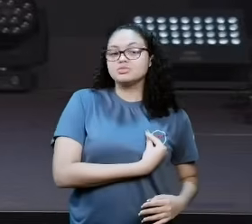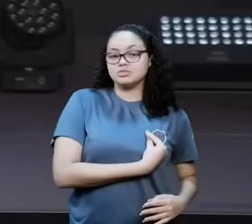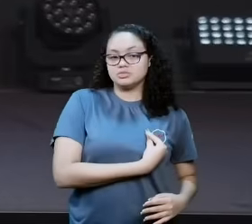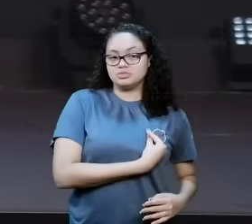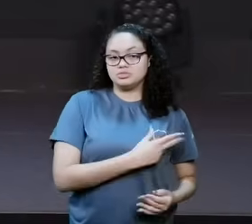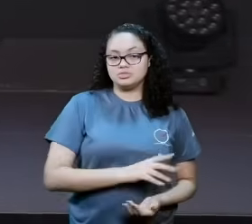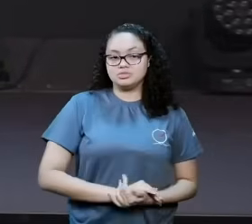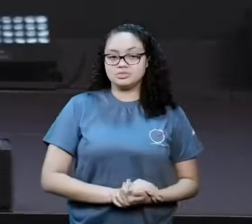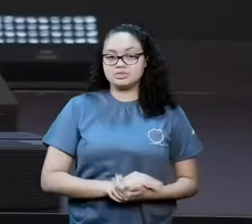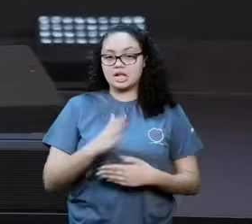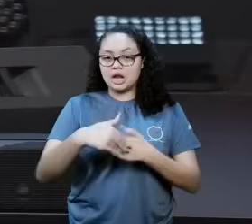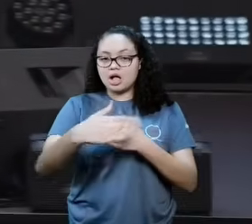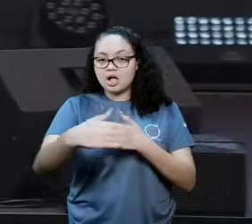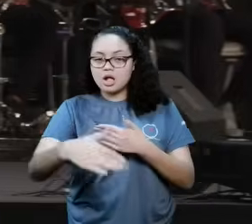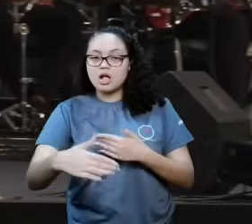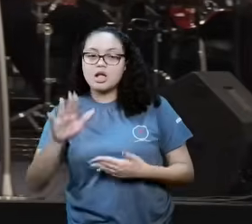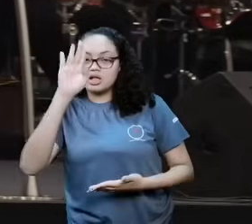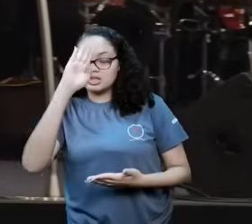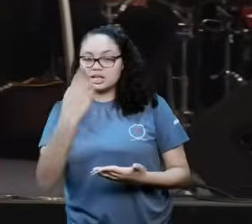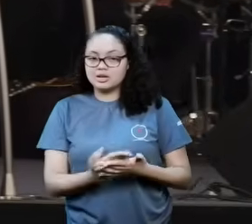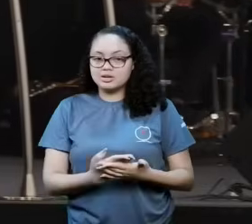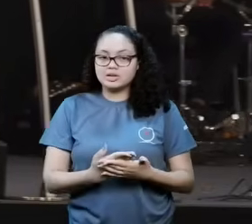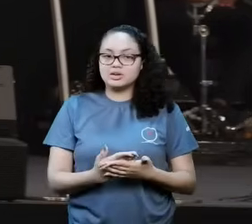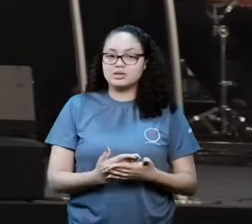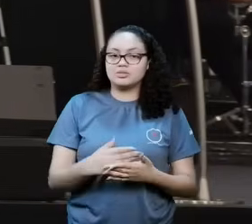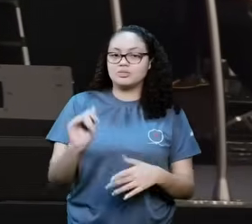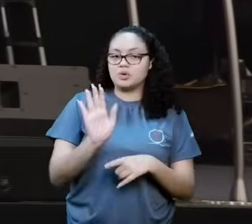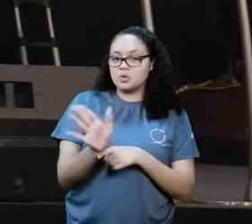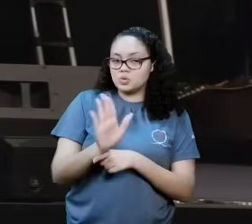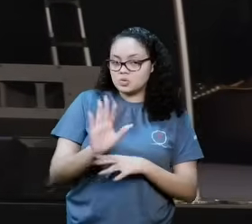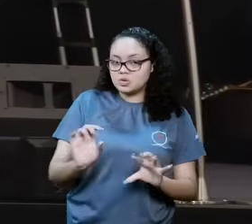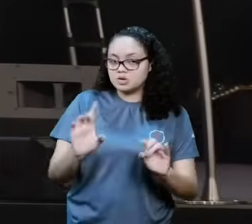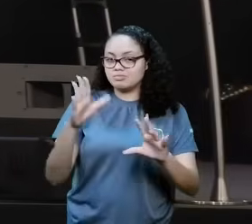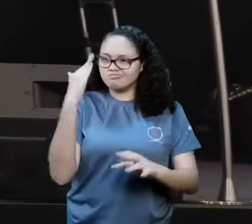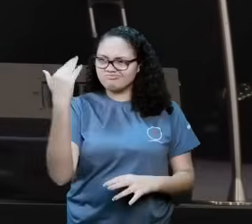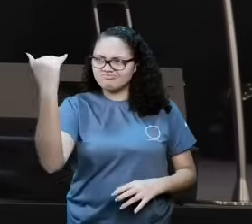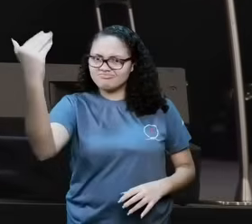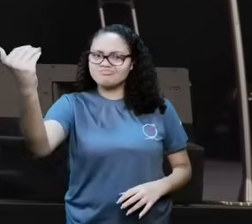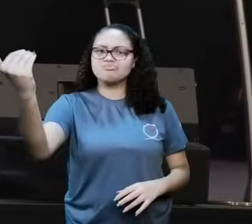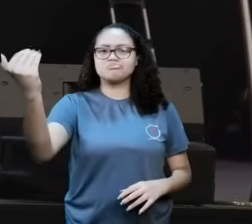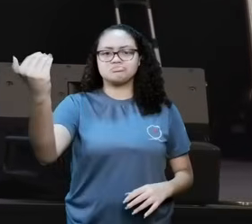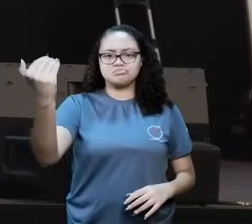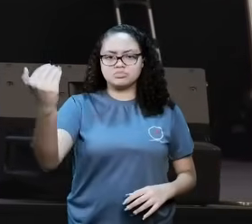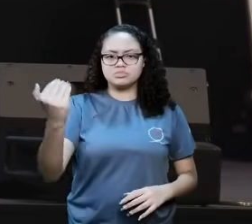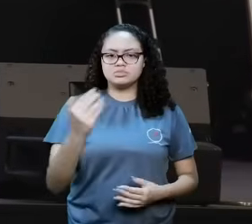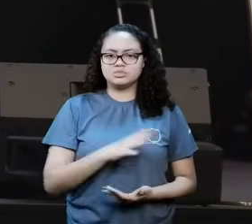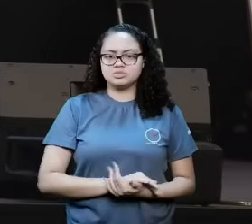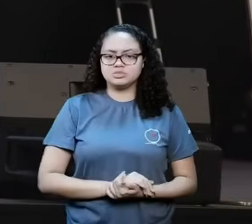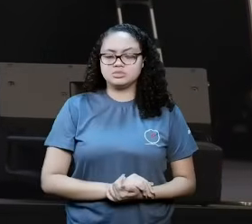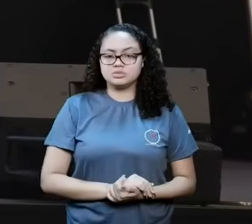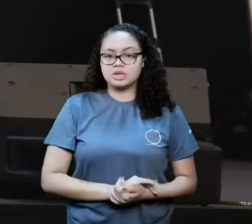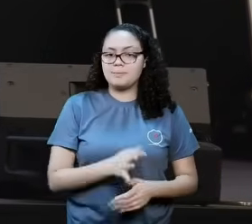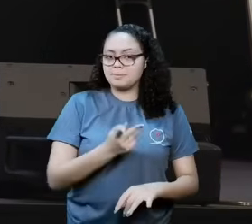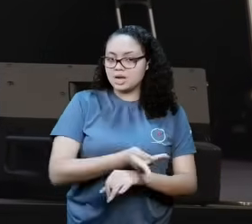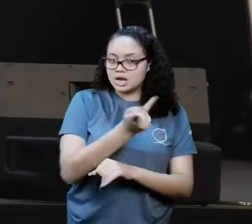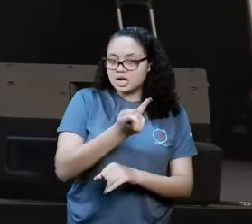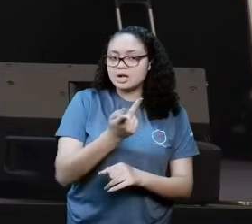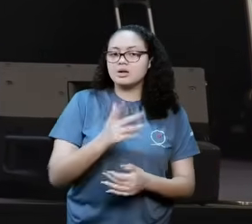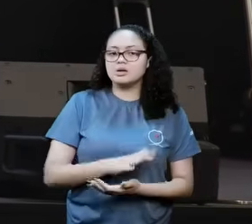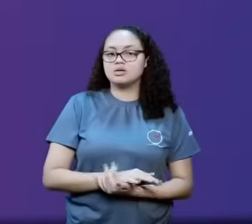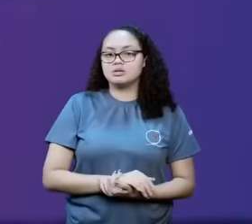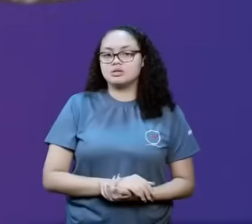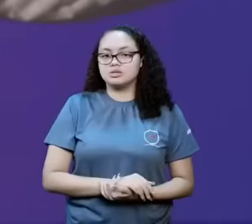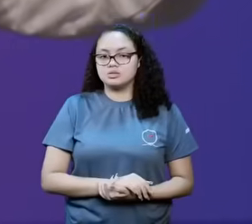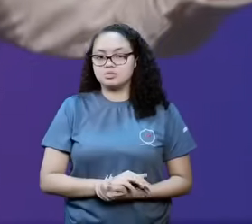Desenvolvia-se a crença, um filme em especial, muito famoso, Ele ganhou muita projeção porque mostrou um lado